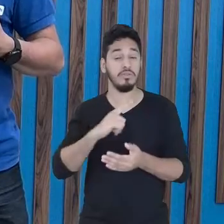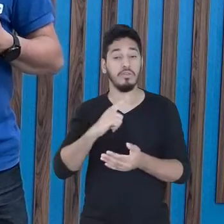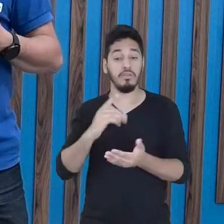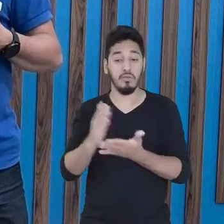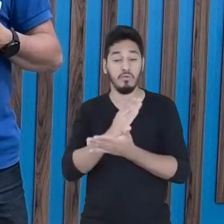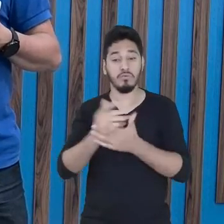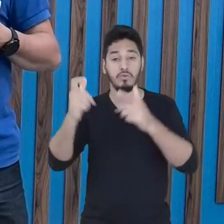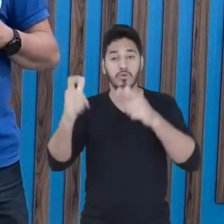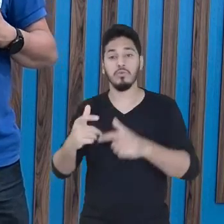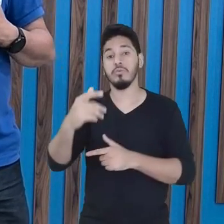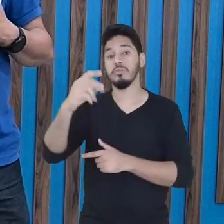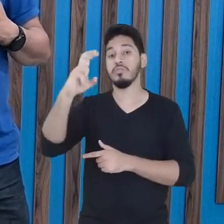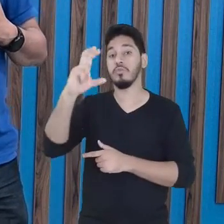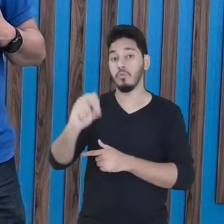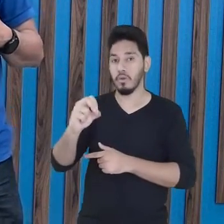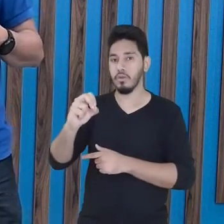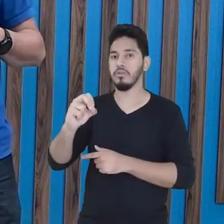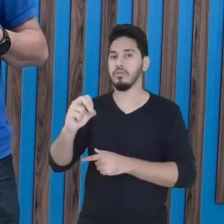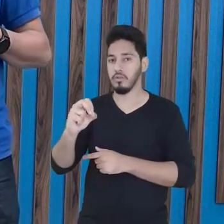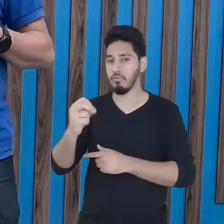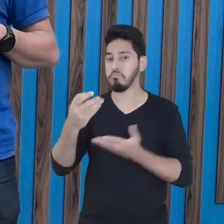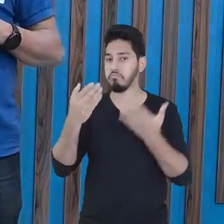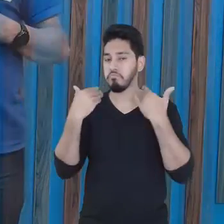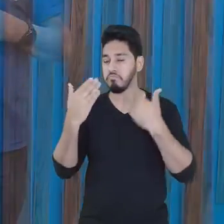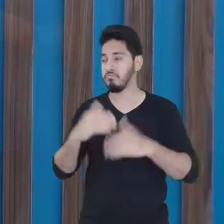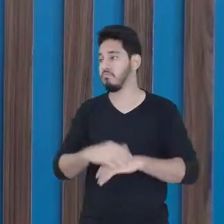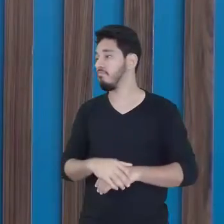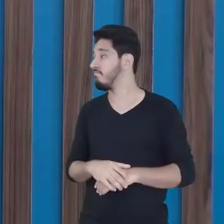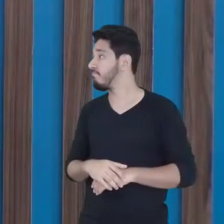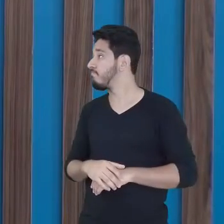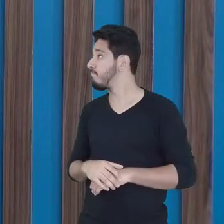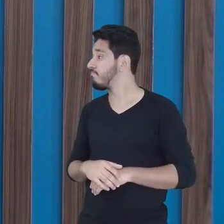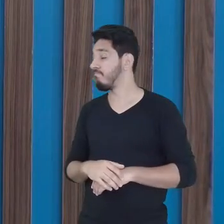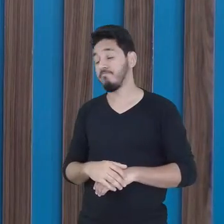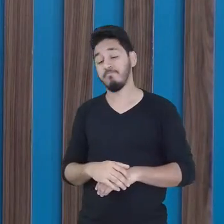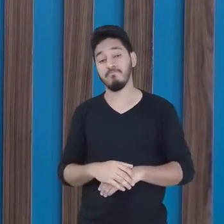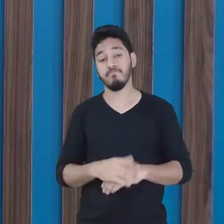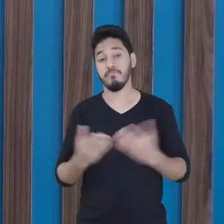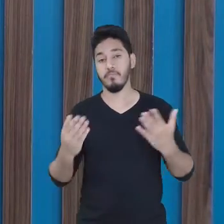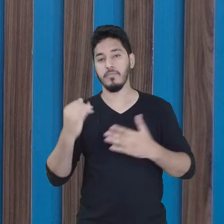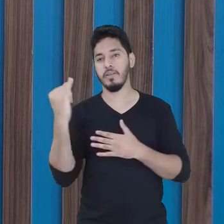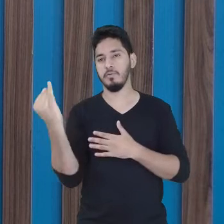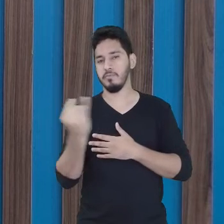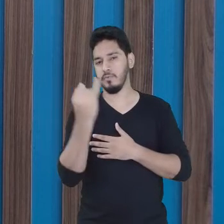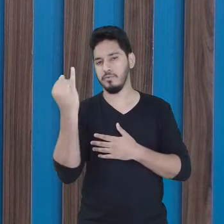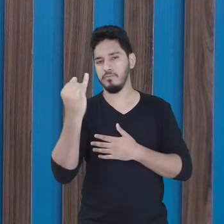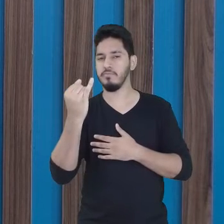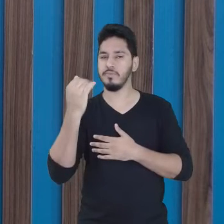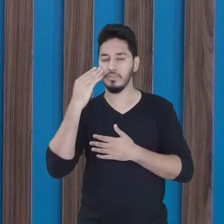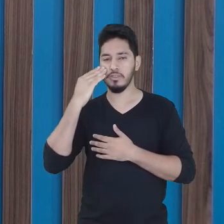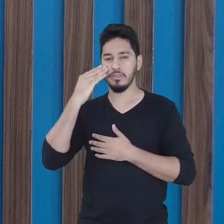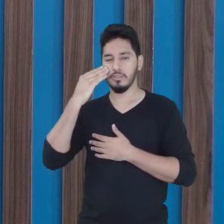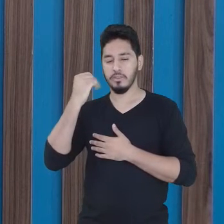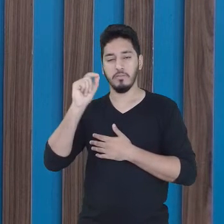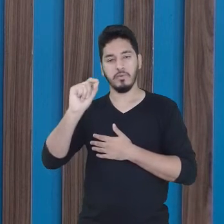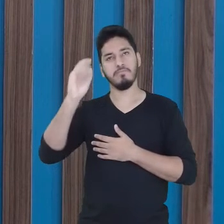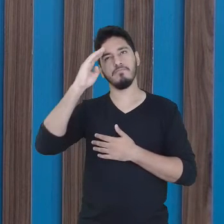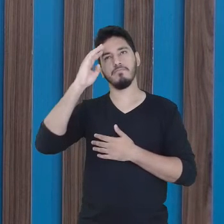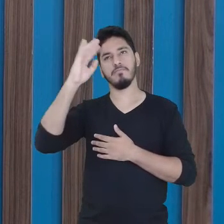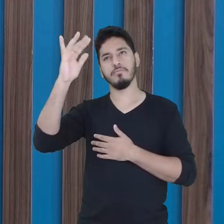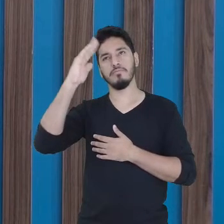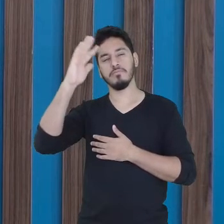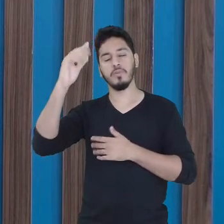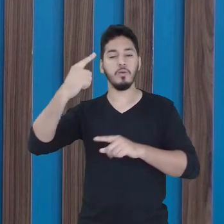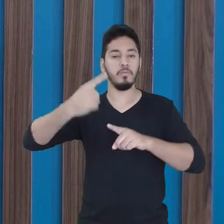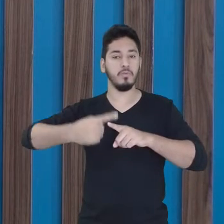graus. Pode falar, professor. É importante, né, a gente trazer essa questão aí, essa reflexão,